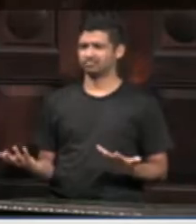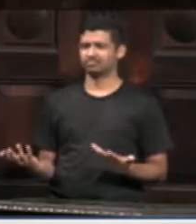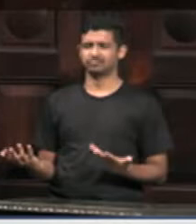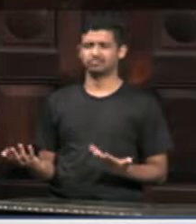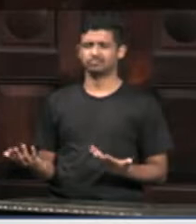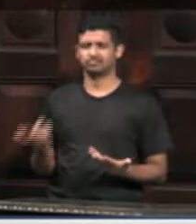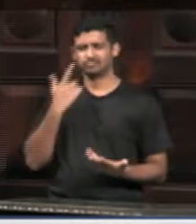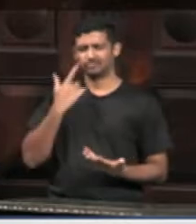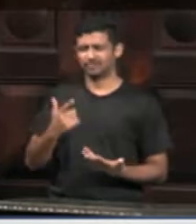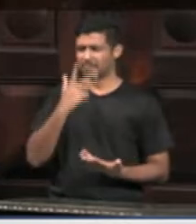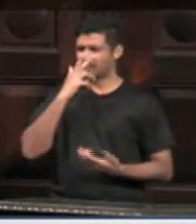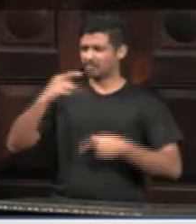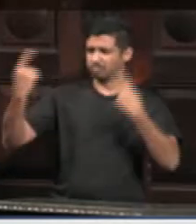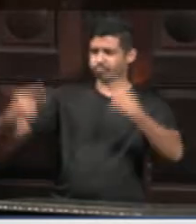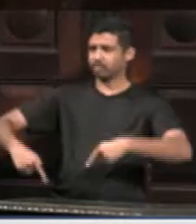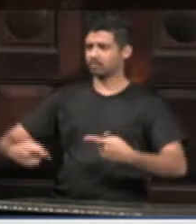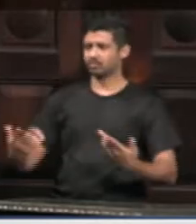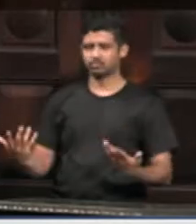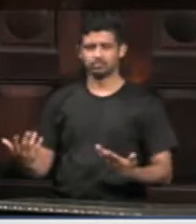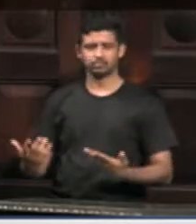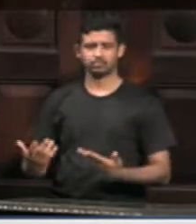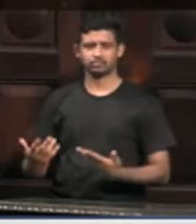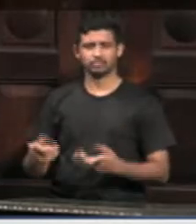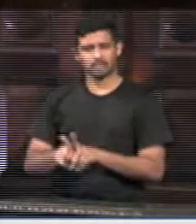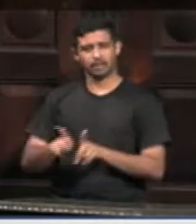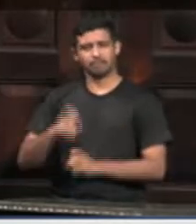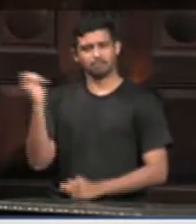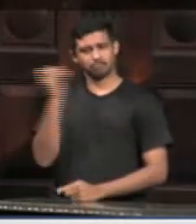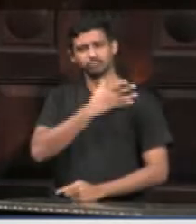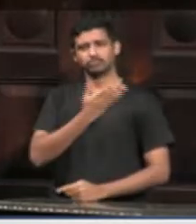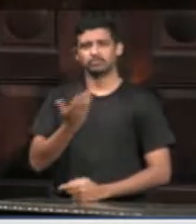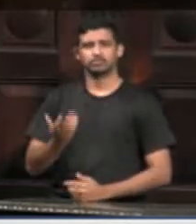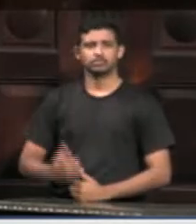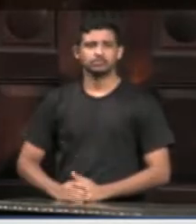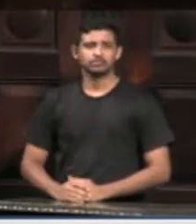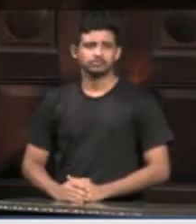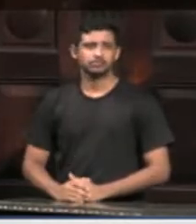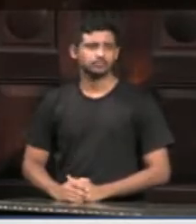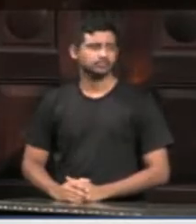É um desafio, mas um abuso.